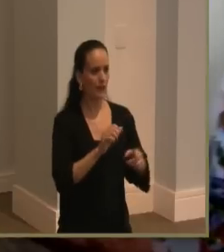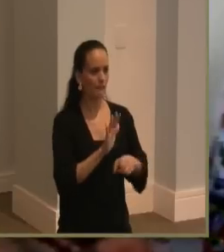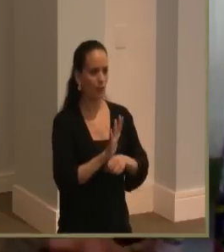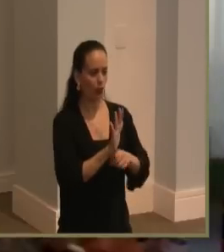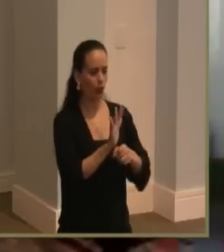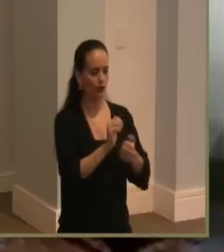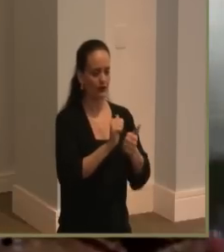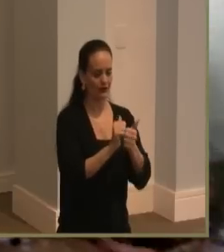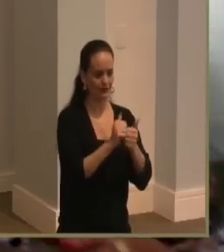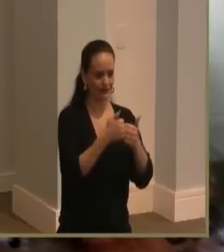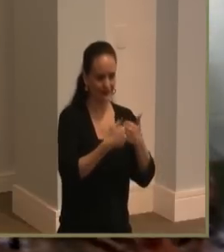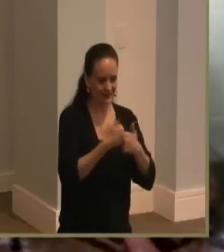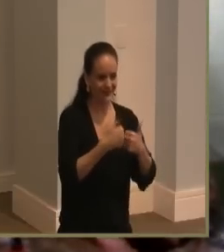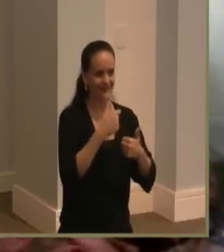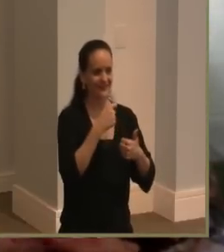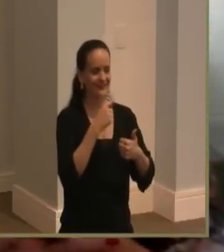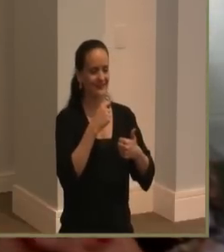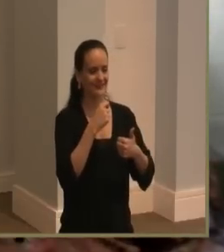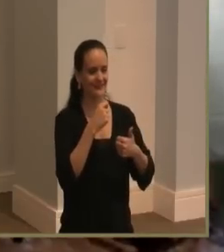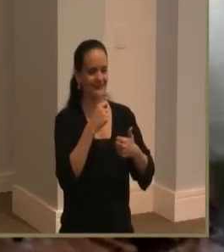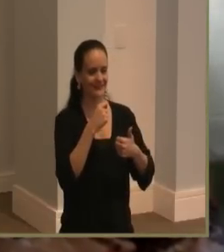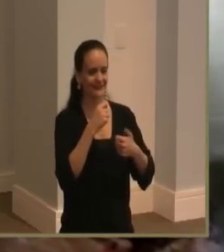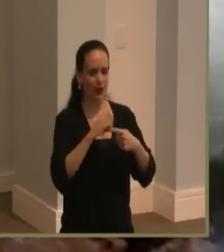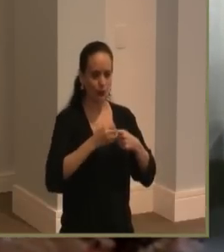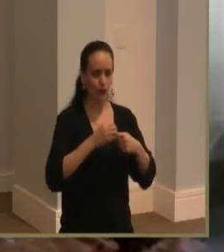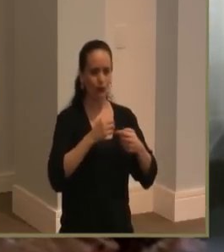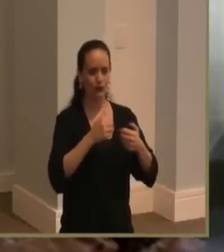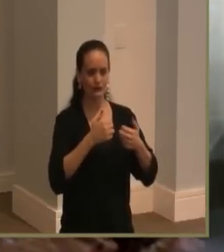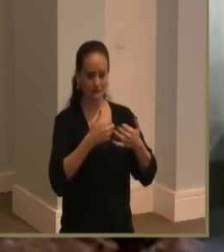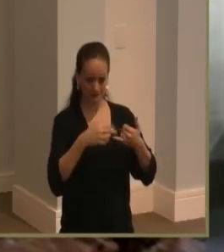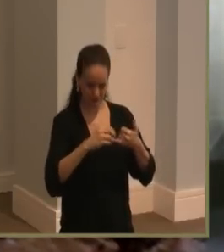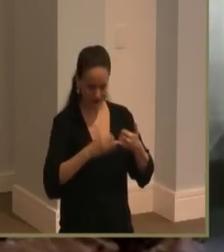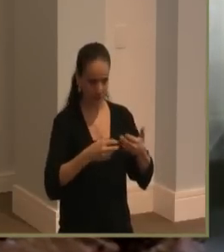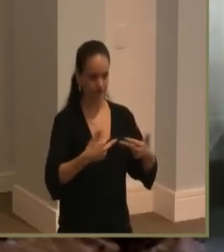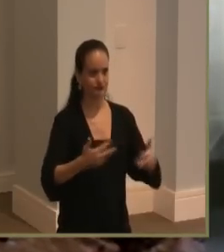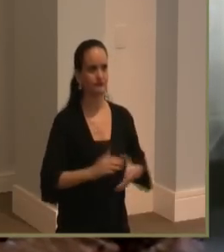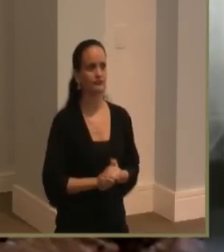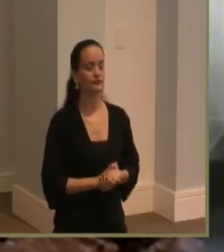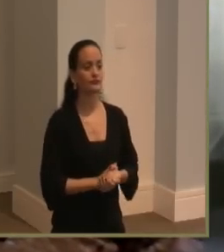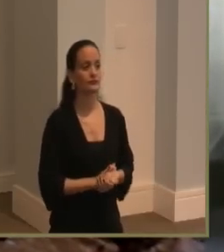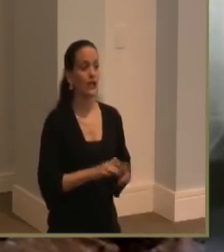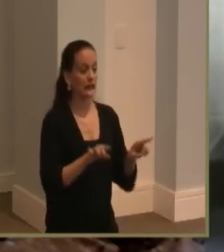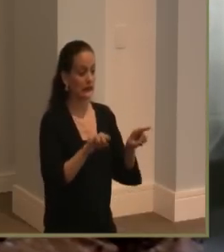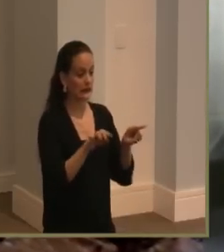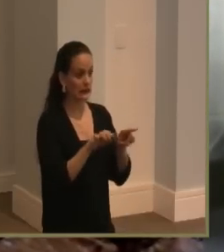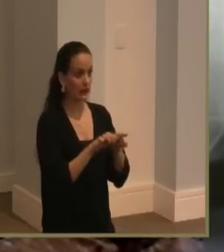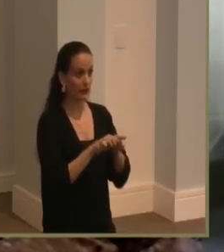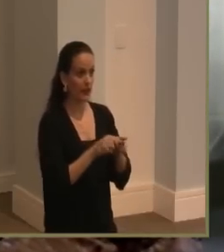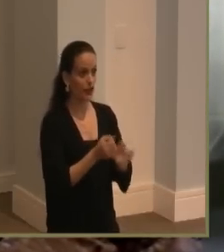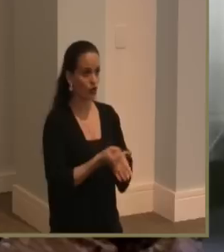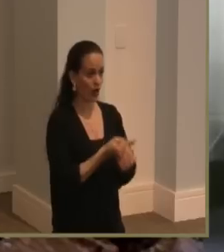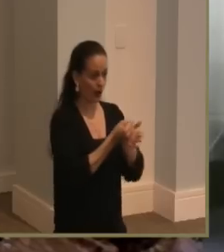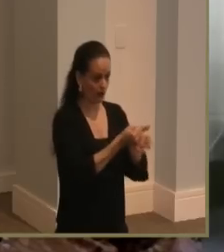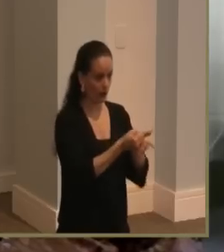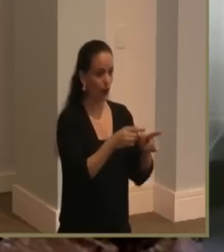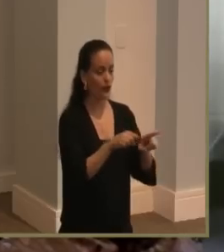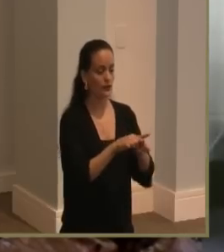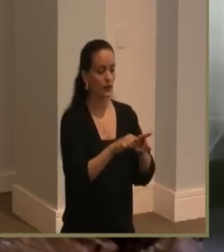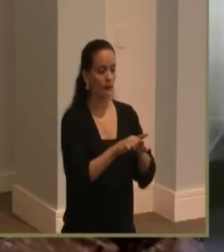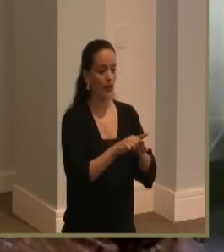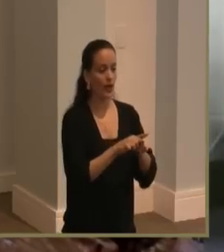que entrevista as pessoas que nos procuram aqui. E nós atendemos preferencialmente as igrejas e congregações